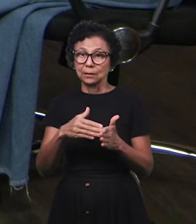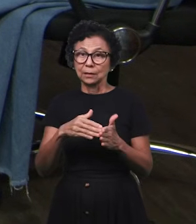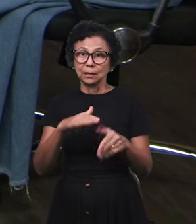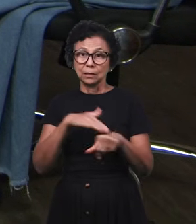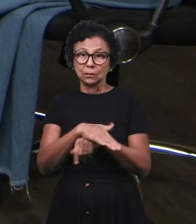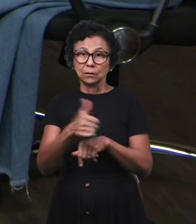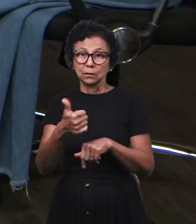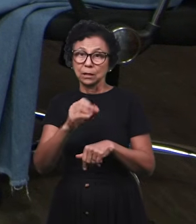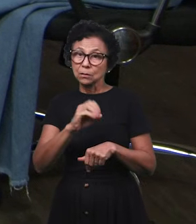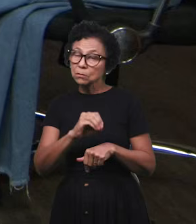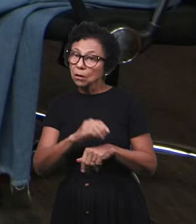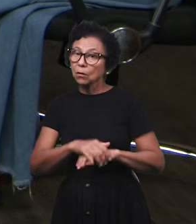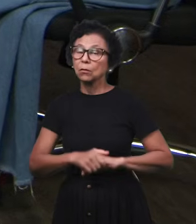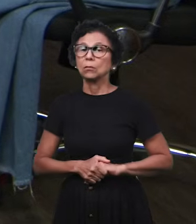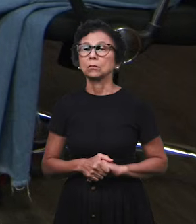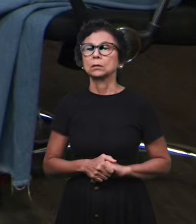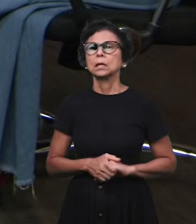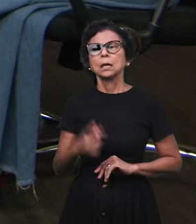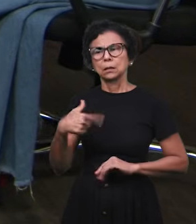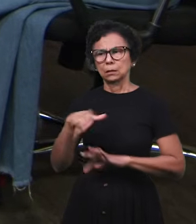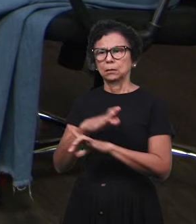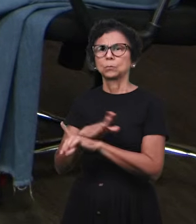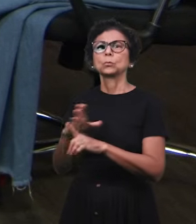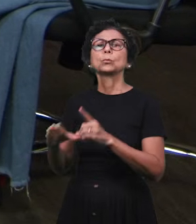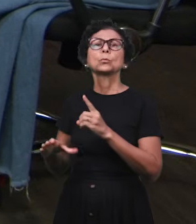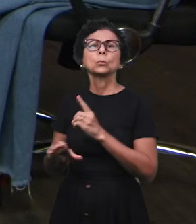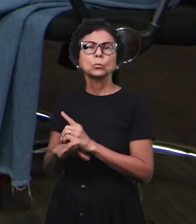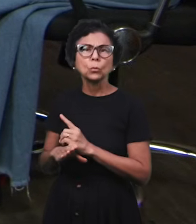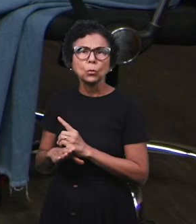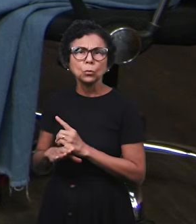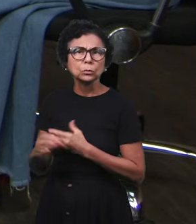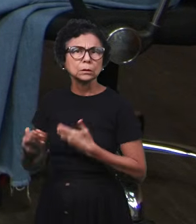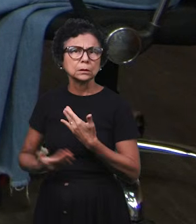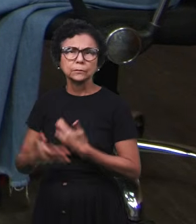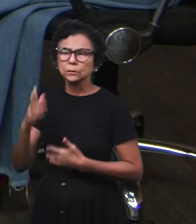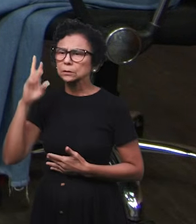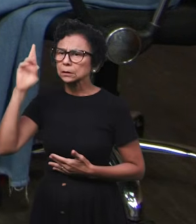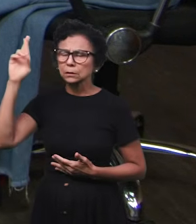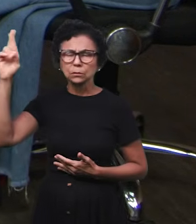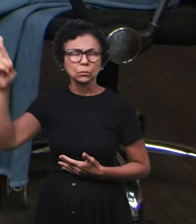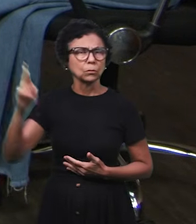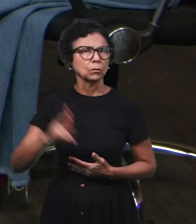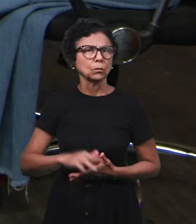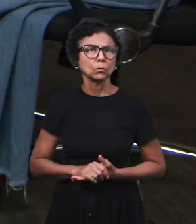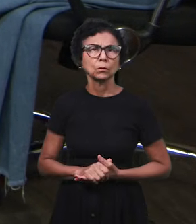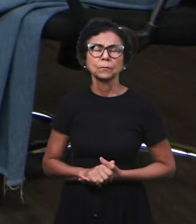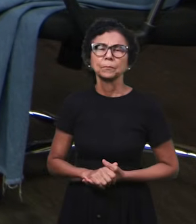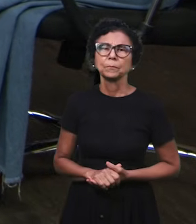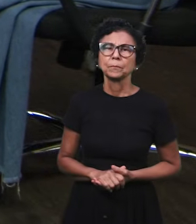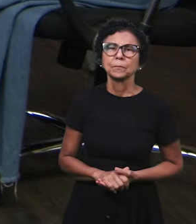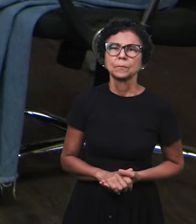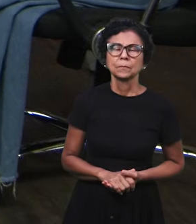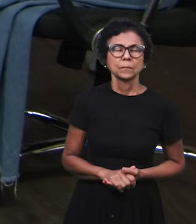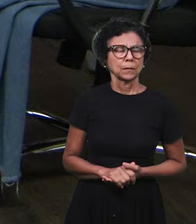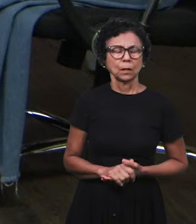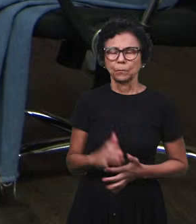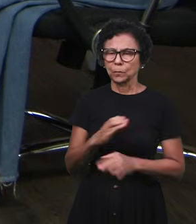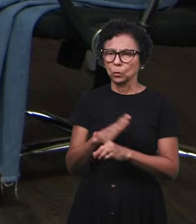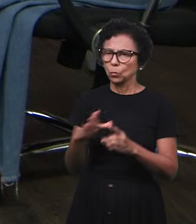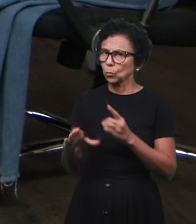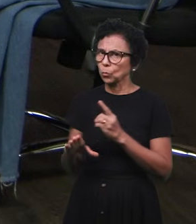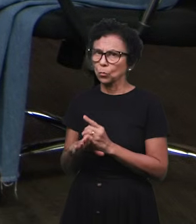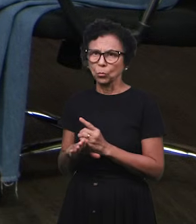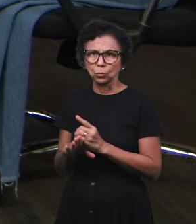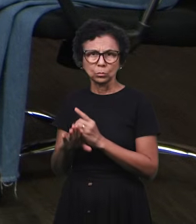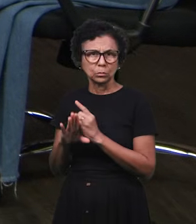cultos, servia o Senhor da mesma forma. A única coisa que eu não abri mão foi do culto, do resto eu abri mão de tudo. Não podia abrir mão do trabalho,